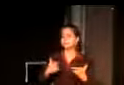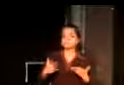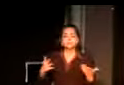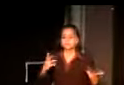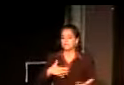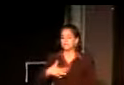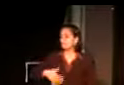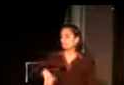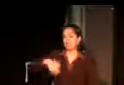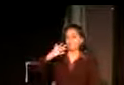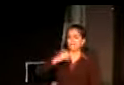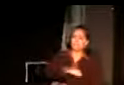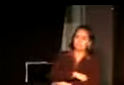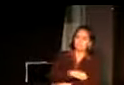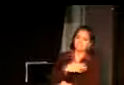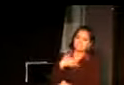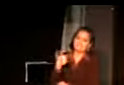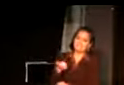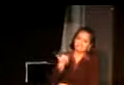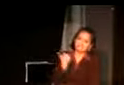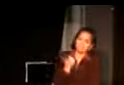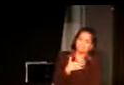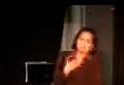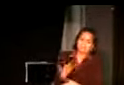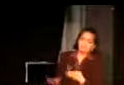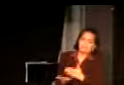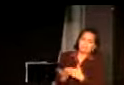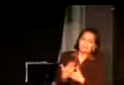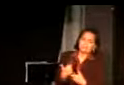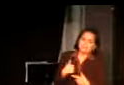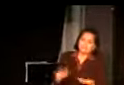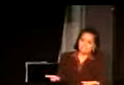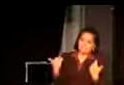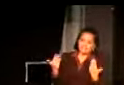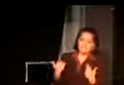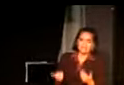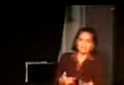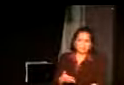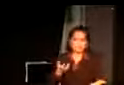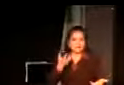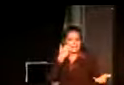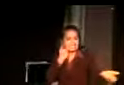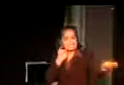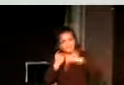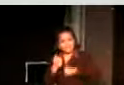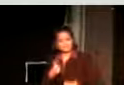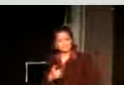acabar dizendo vem aqui para ser ajudado por mim seu miserável